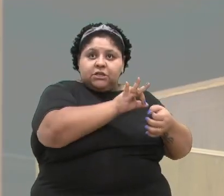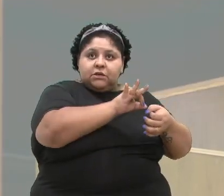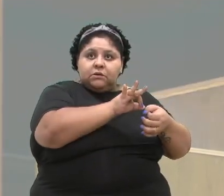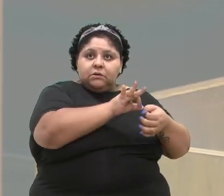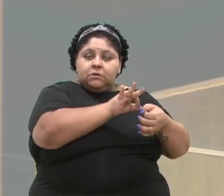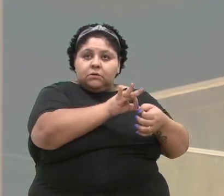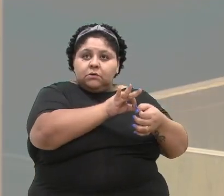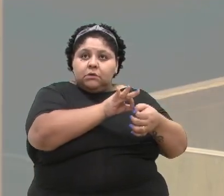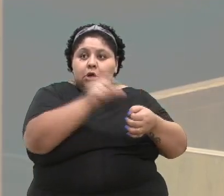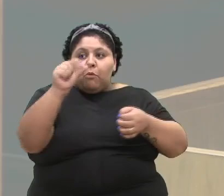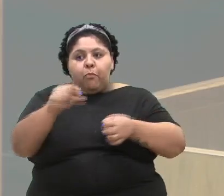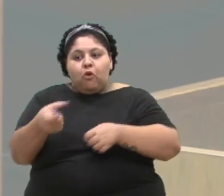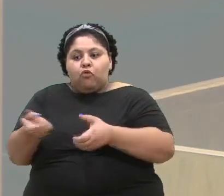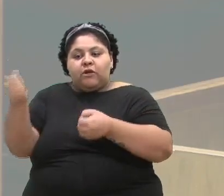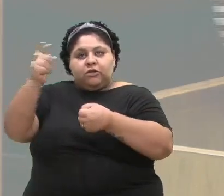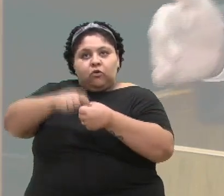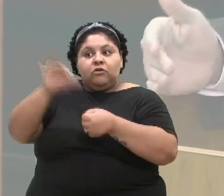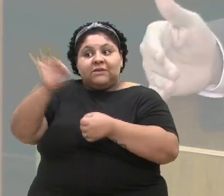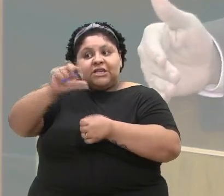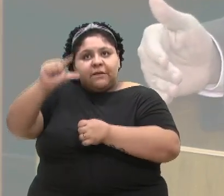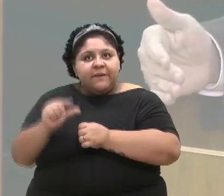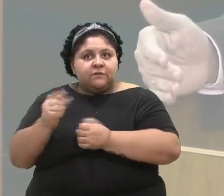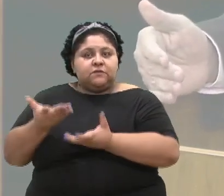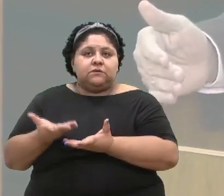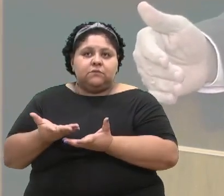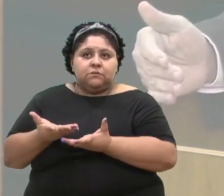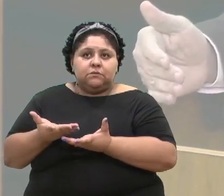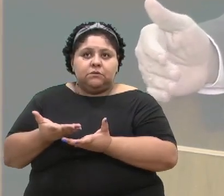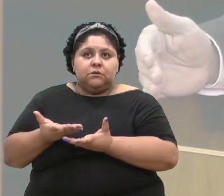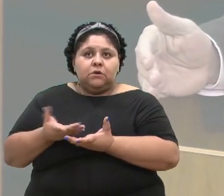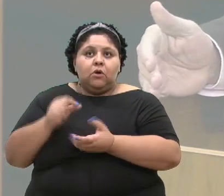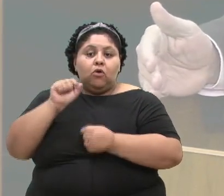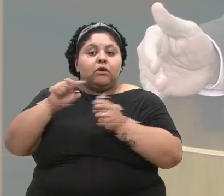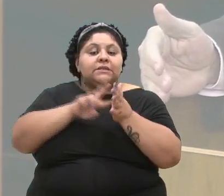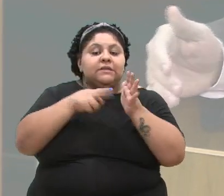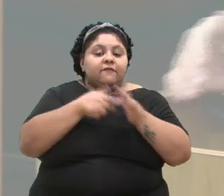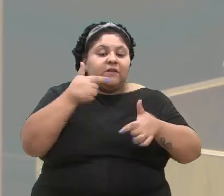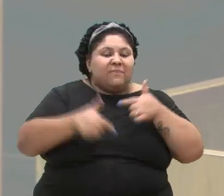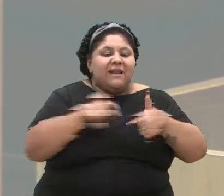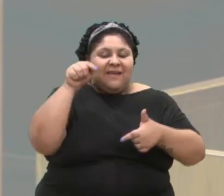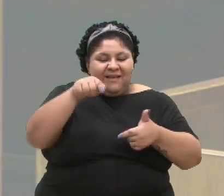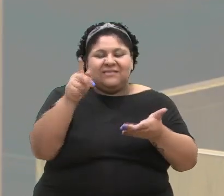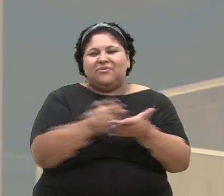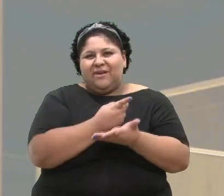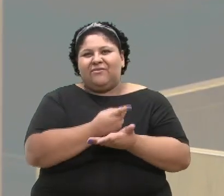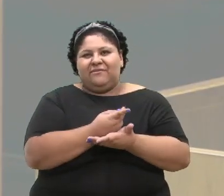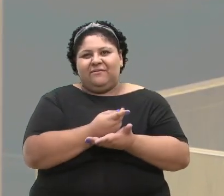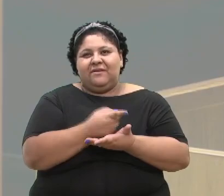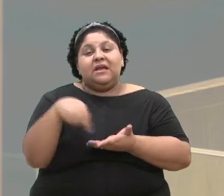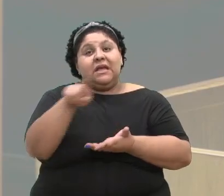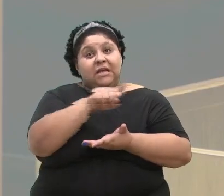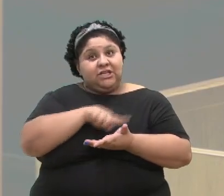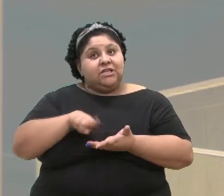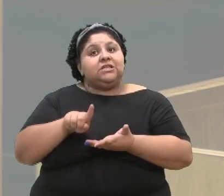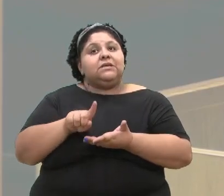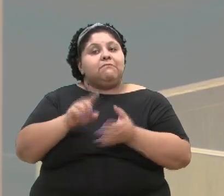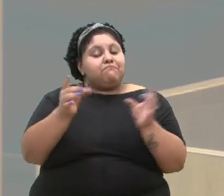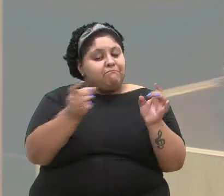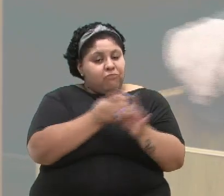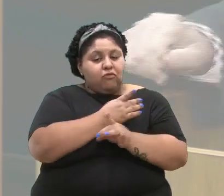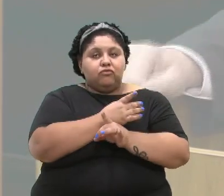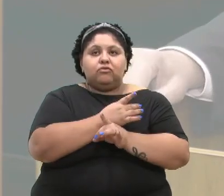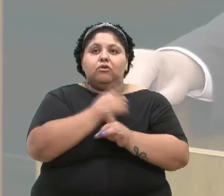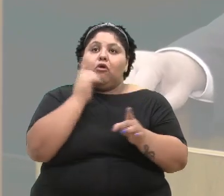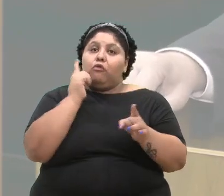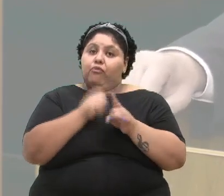Mas não, a gente está taxando o trabalho. E esse é o erro. Então a gente tem que se preparar, porque cada